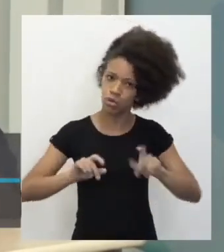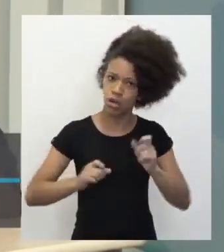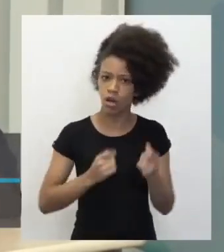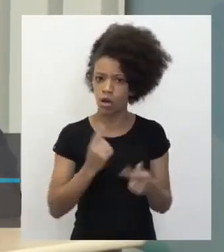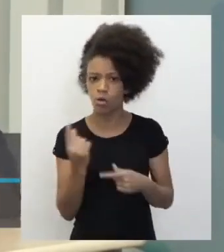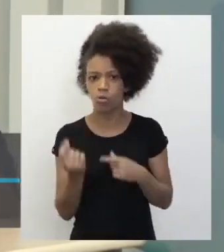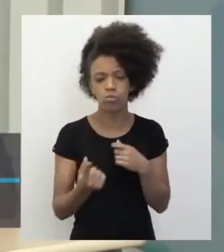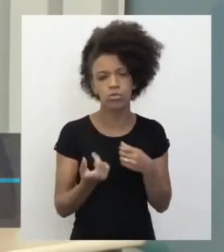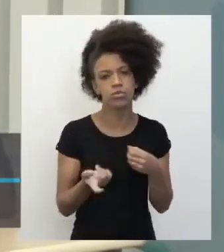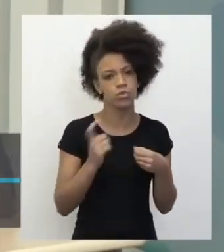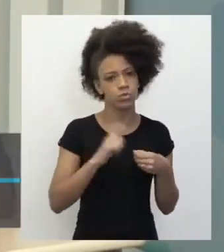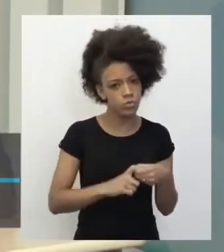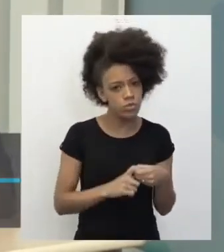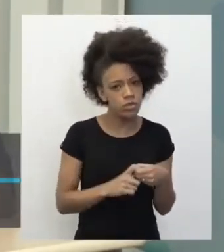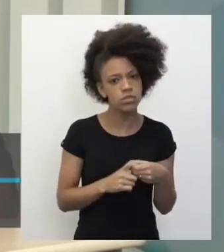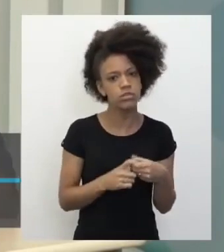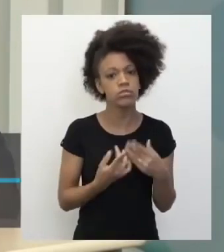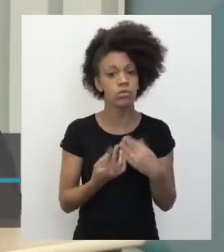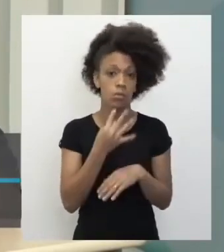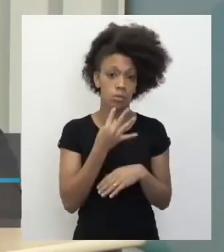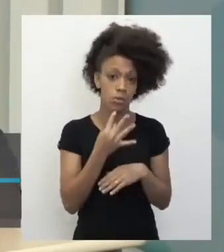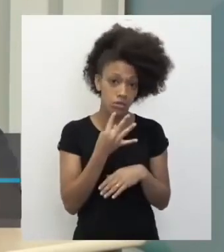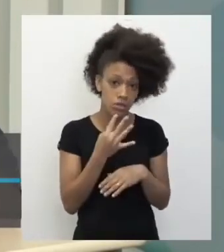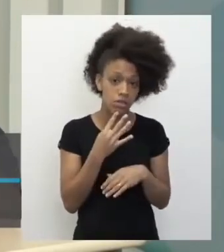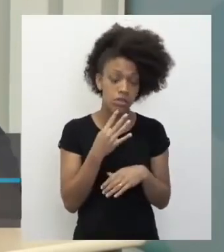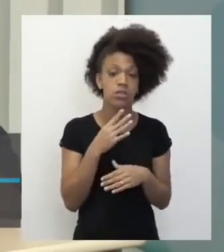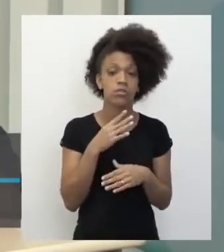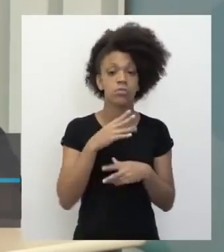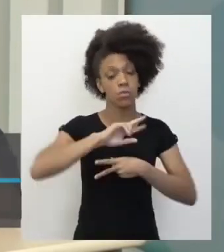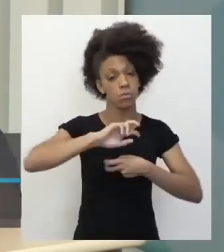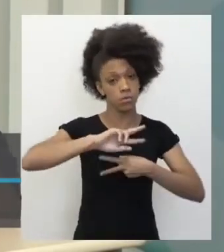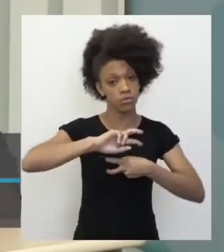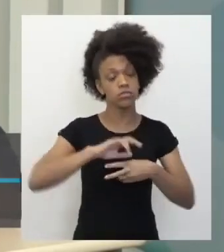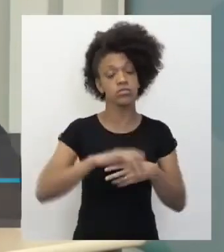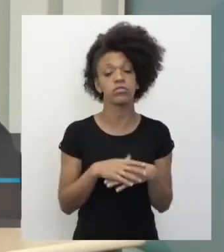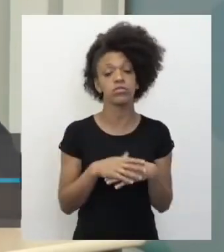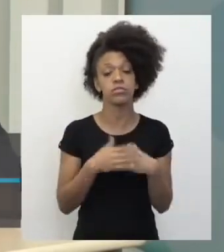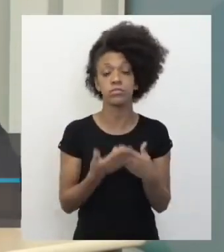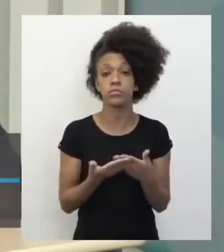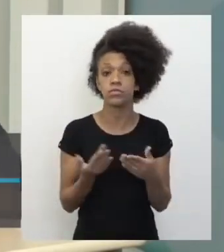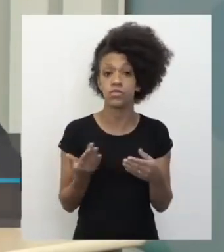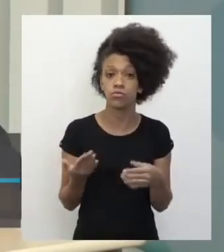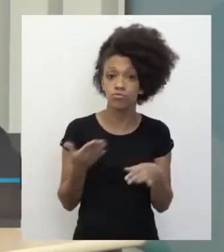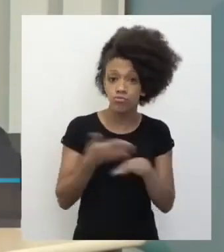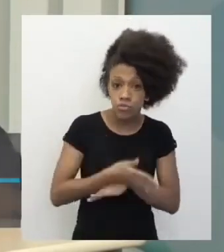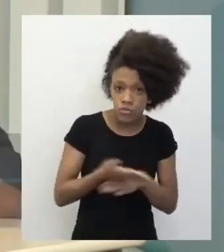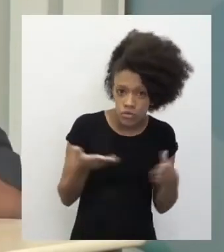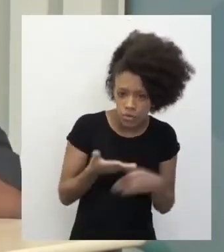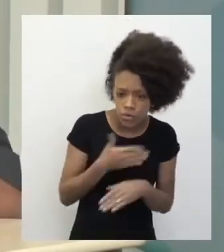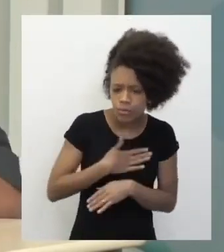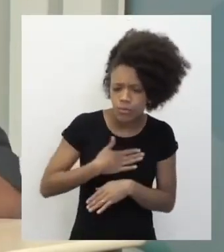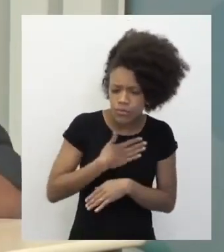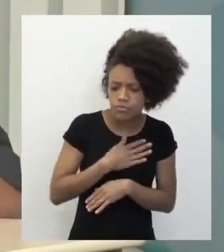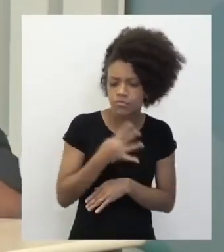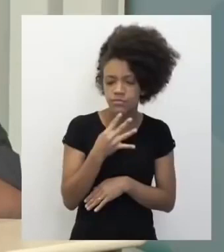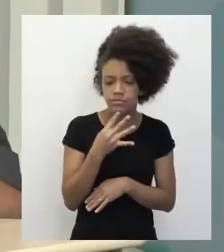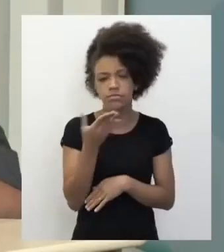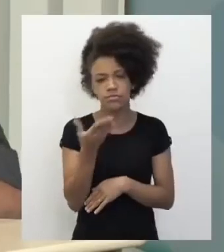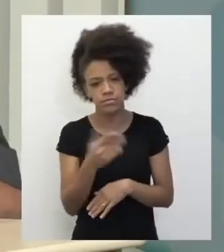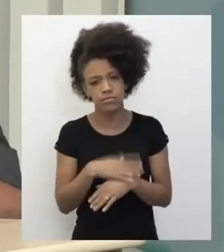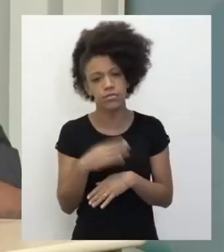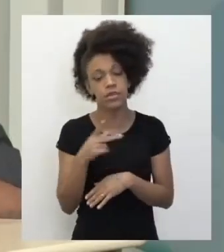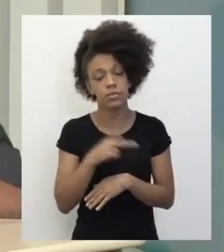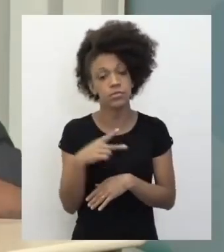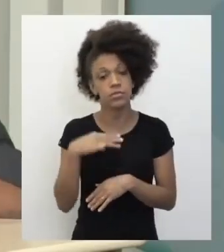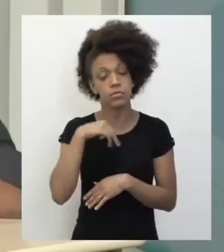alguma forma, né? Alguns alunos estão conhecendo o nosso aplicativo. Para aqueles que estão chegando agora, é um prazer conhecer vocês. Eu sou o professor Mauro, professor de